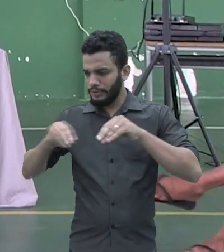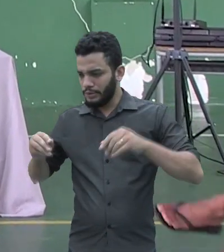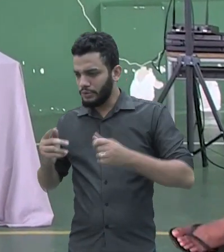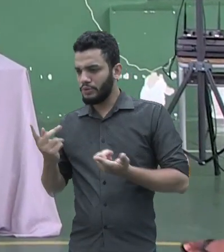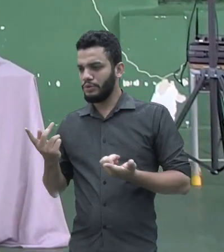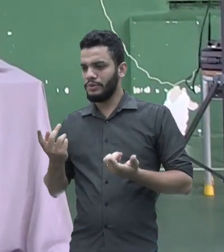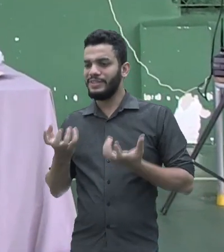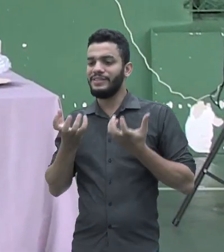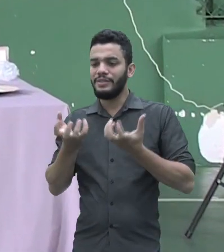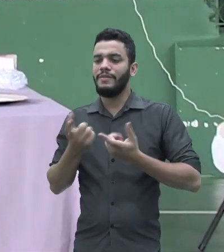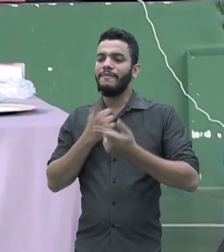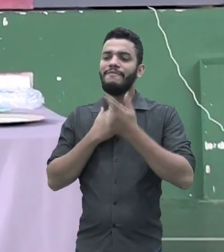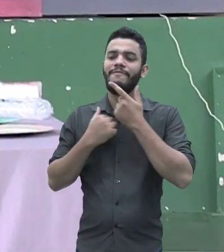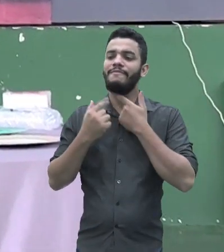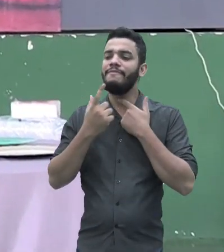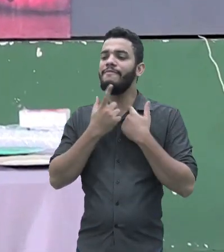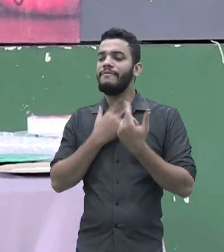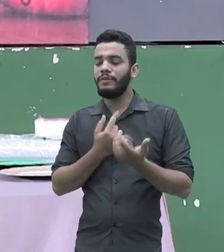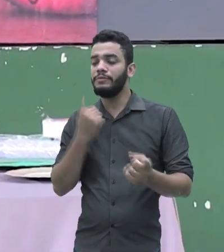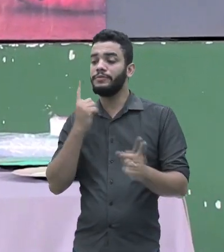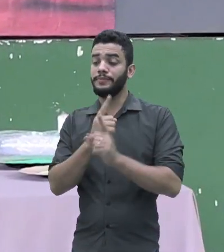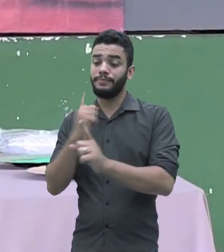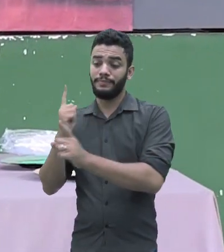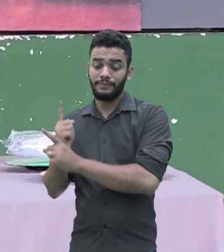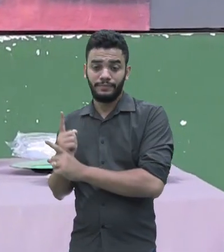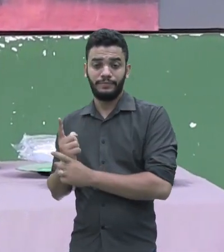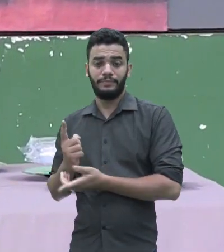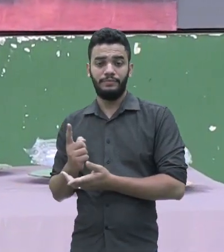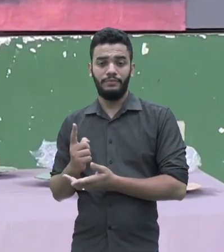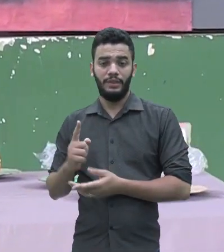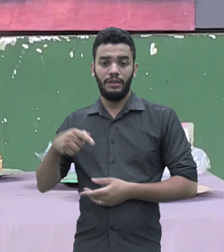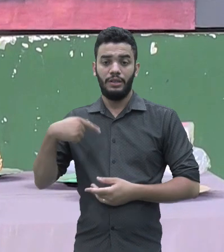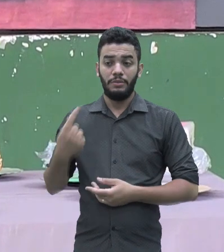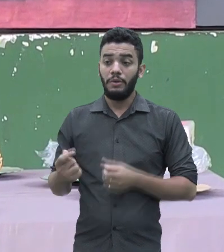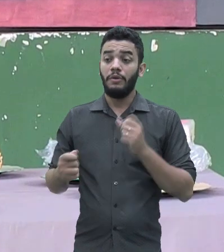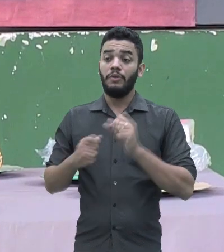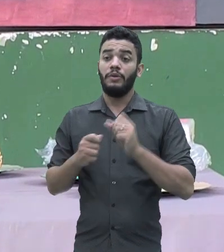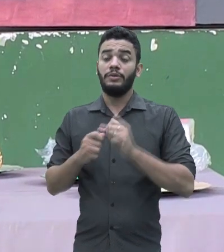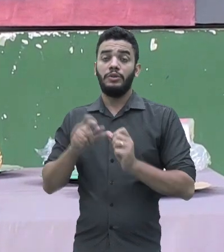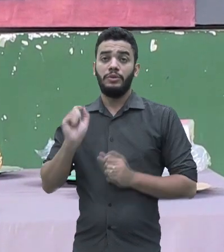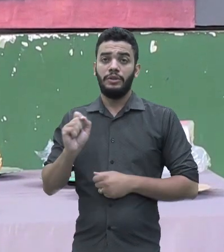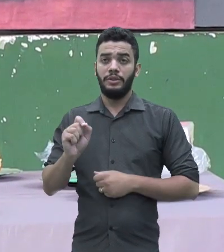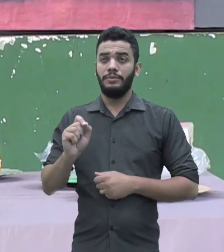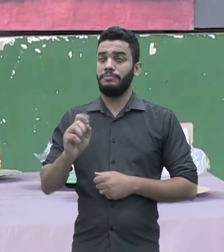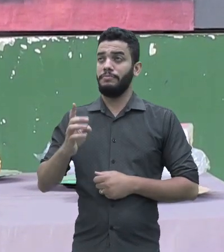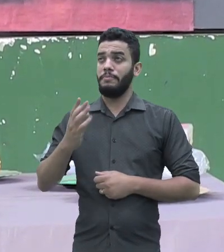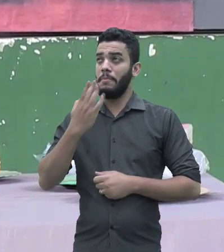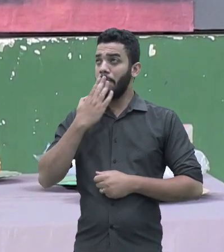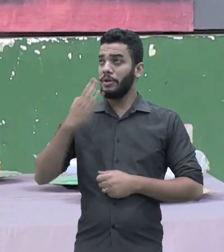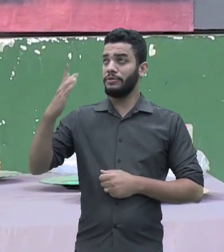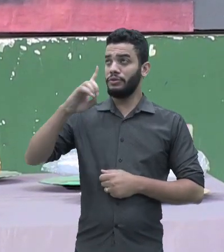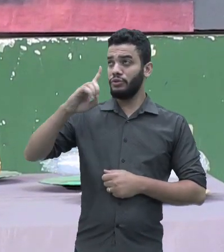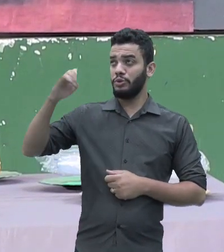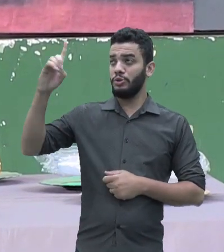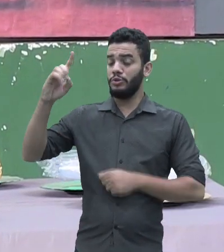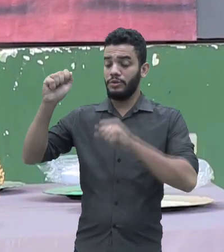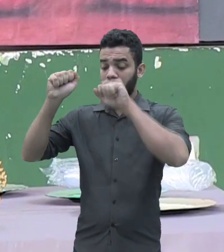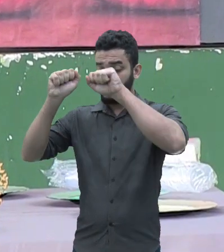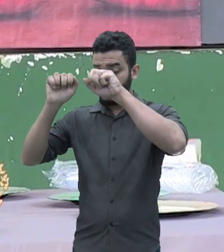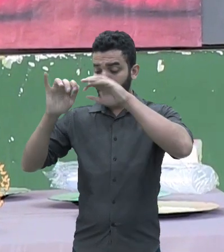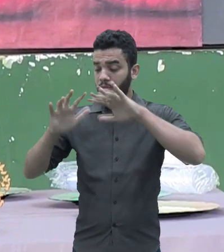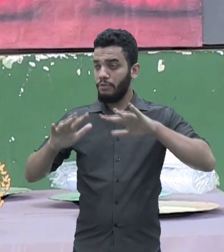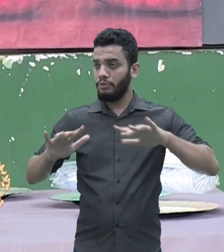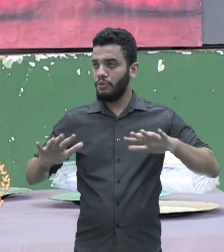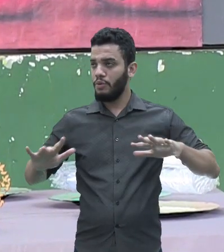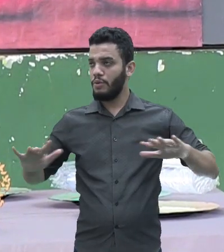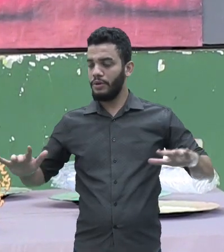e aí eles começaram a buscar, a clamar a Deus, a trabalhar, né, para que a colheita viesse.